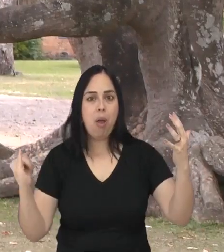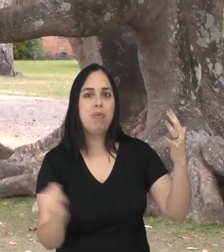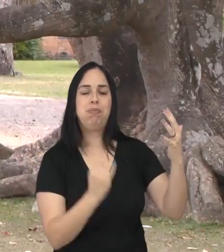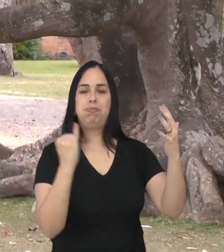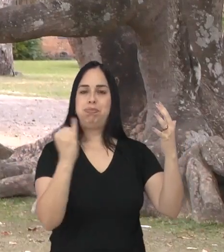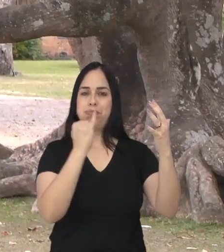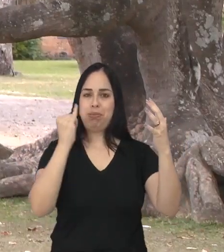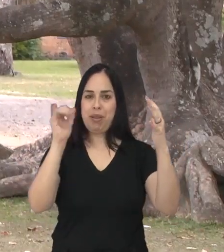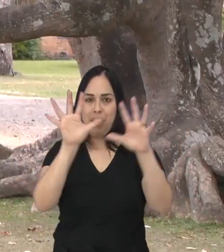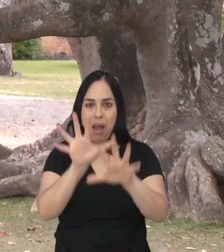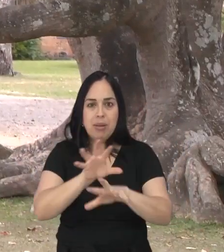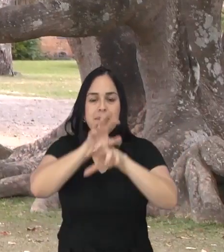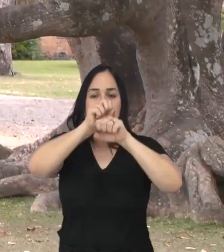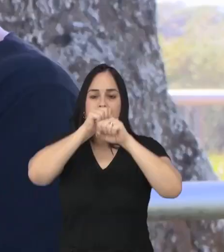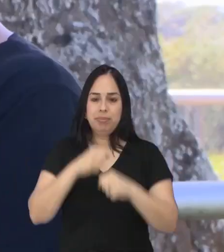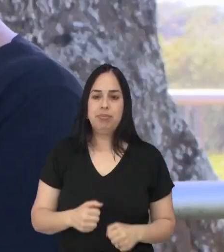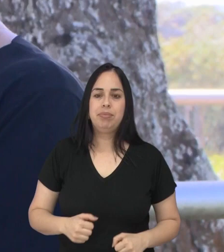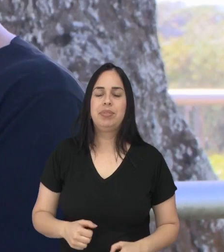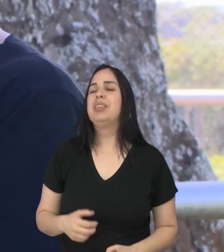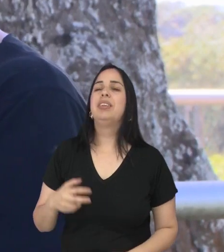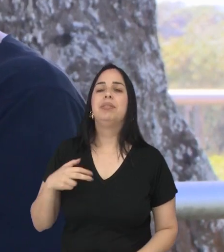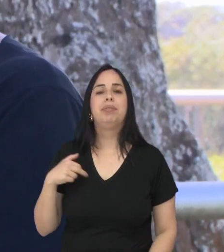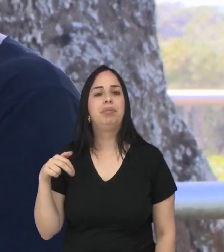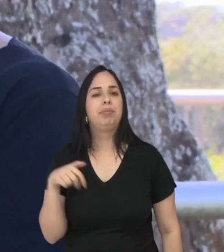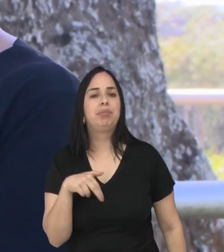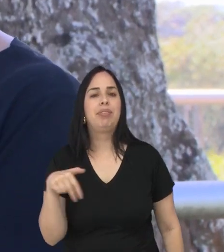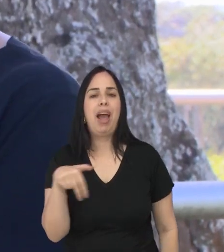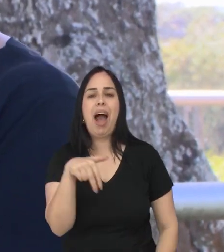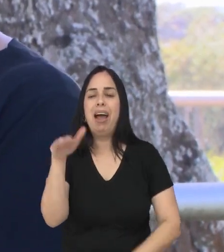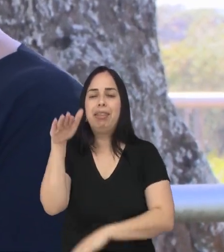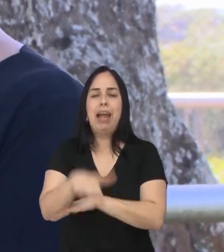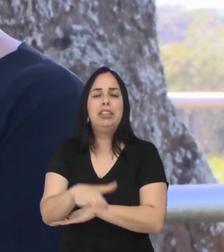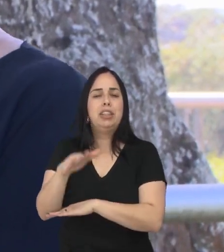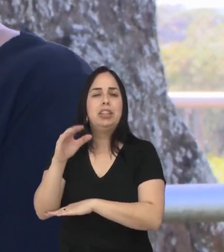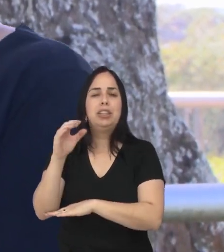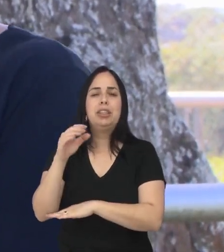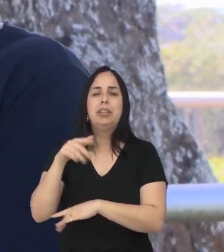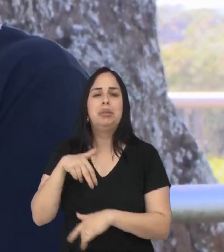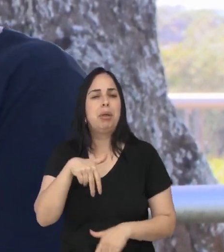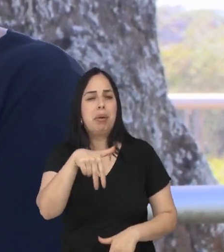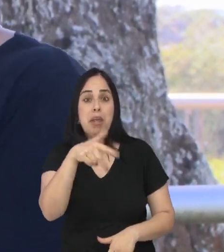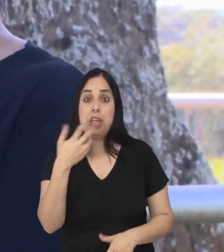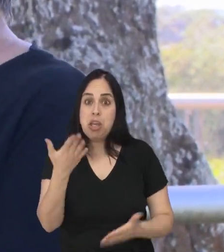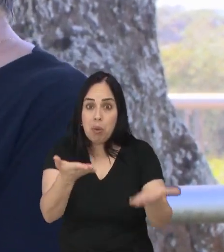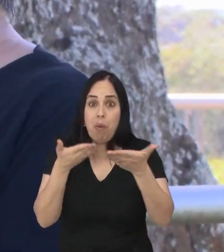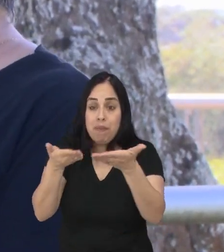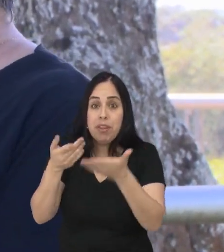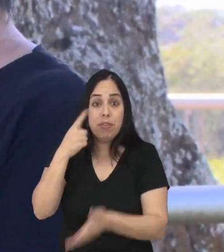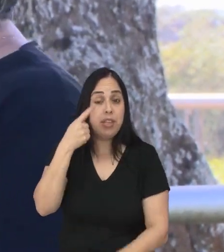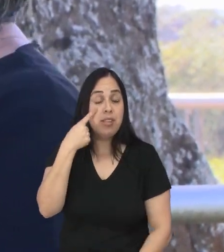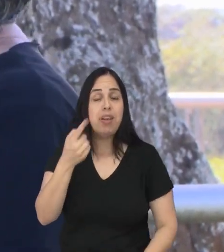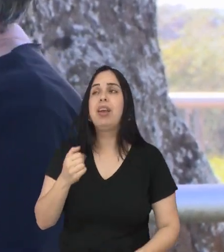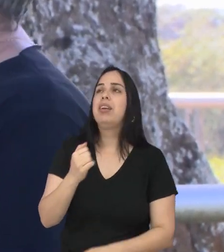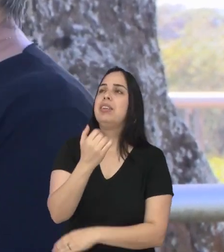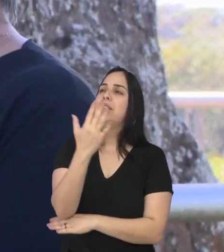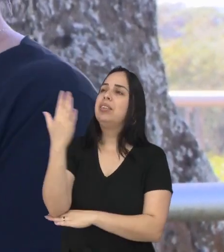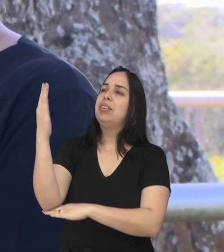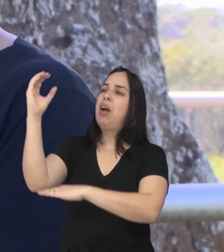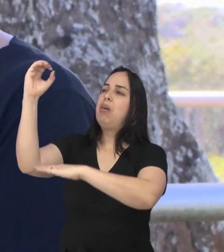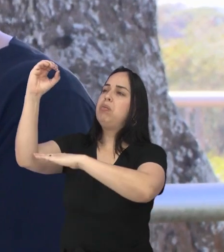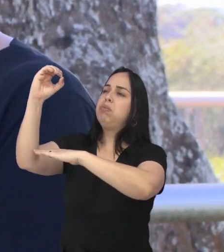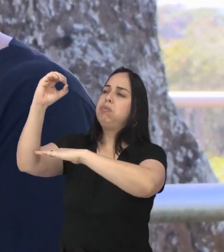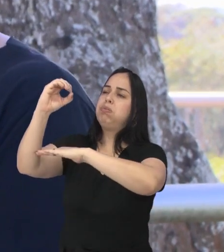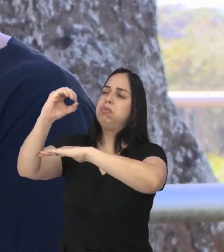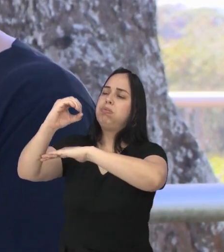peças fundamentais no ecossistema. Eu passo sempre no fim de tarde, convido a todos a vir no fim de tarde e olhar o pôr